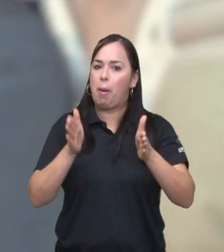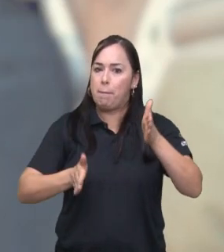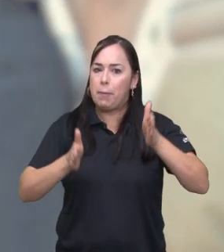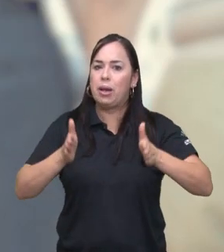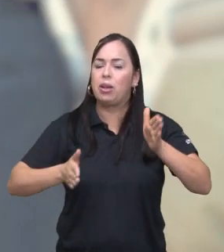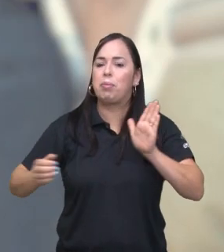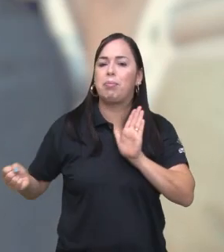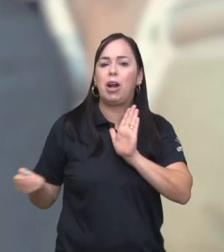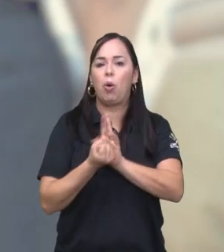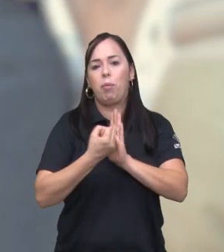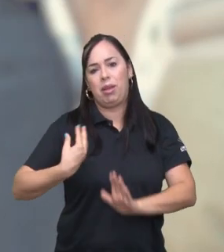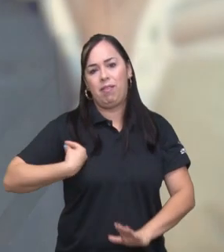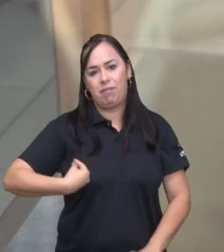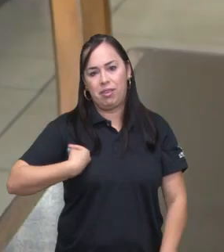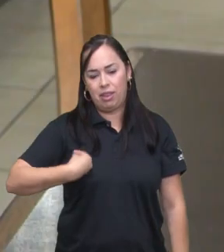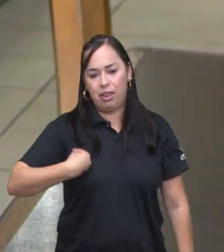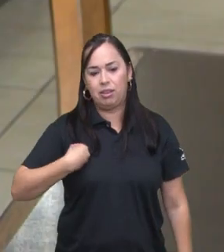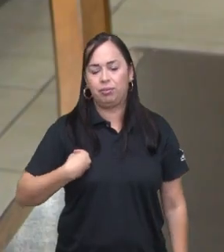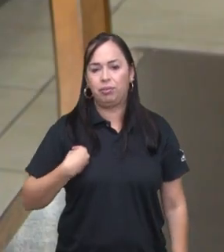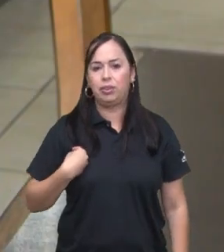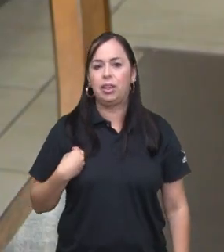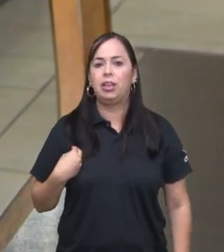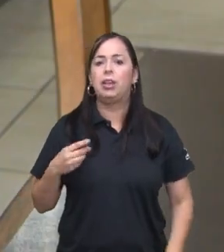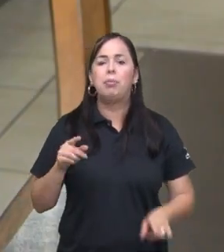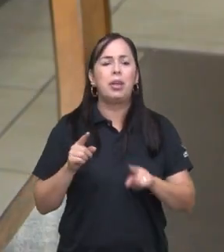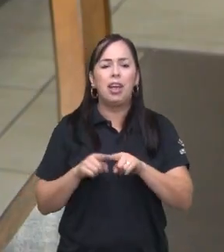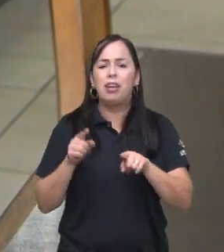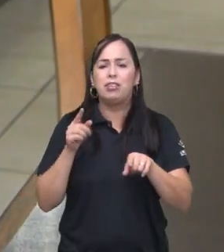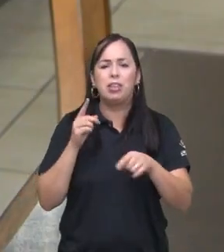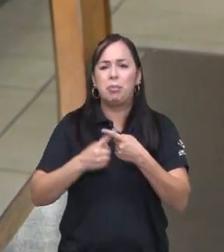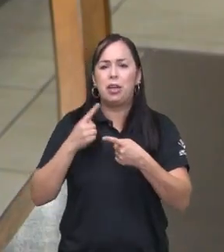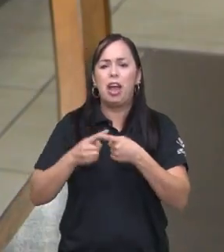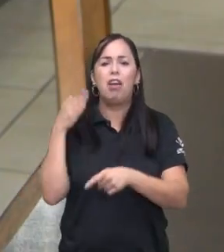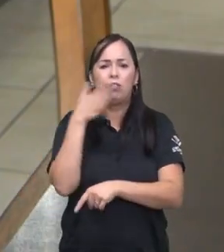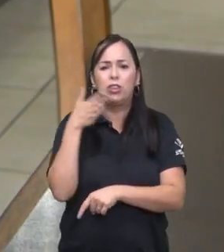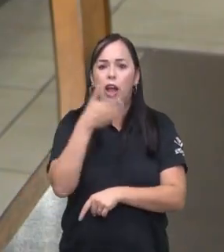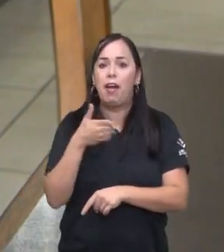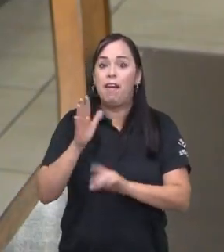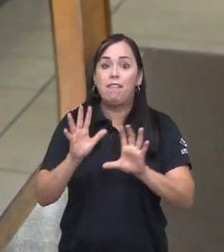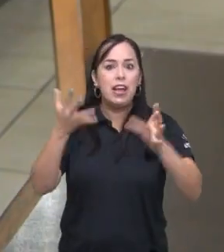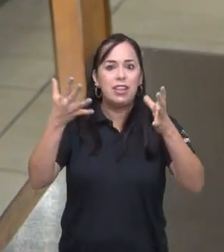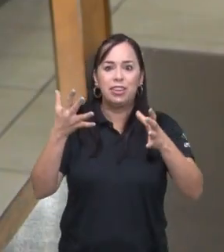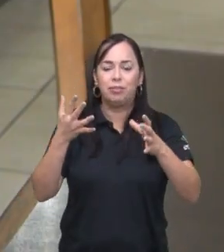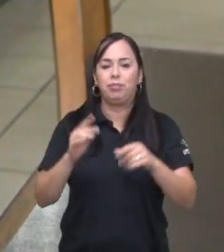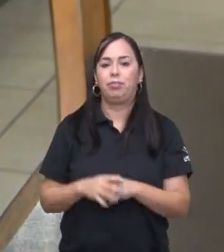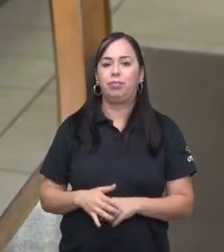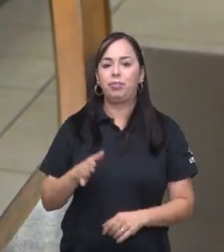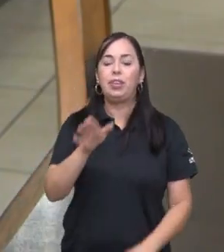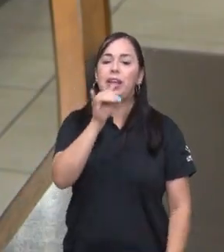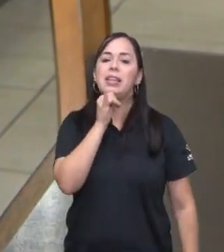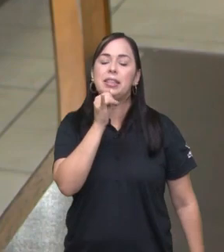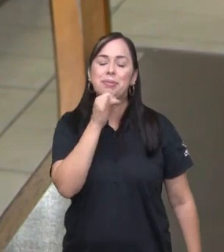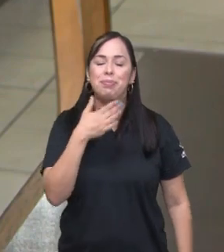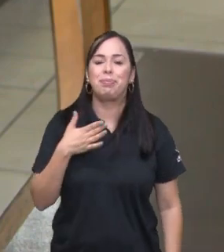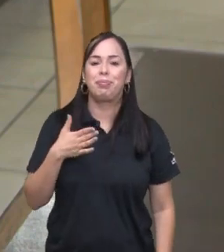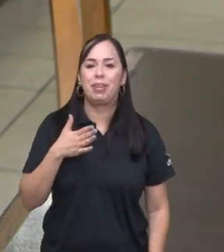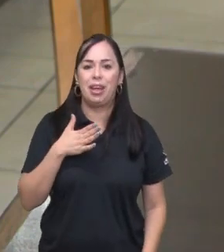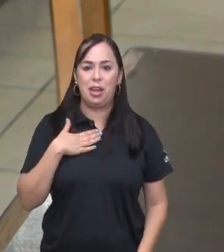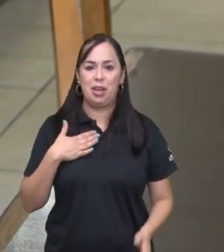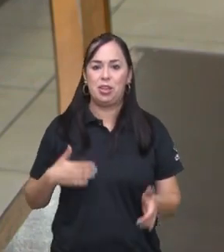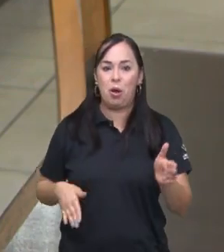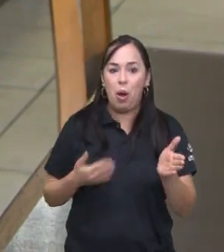vida, porque eu participei de todas as festas. A gente tinha uma rotina que era assim, a gente chegava lá 10 horas